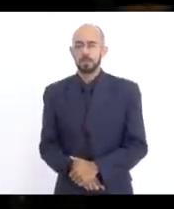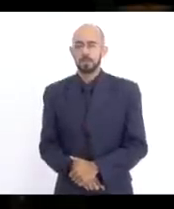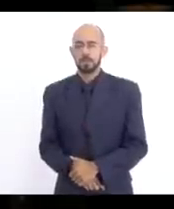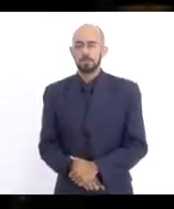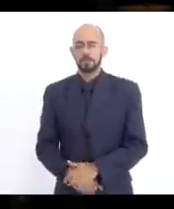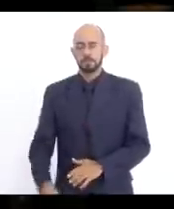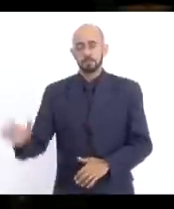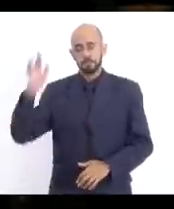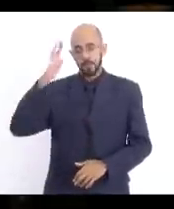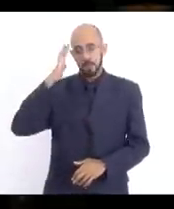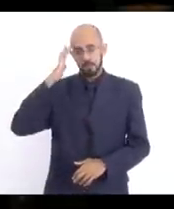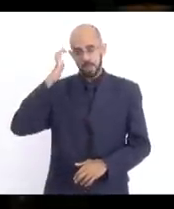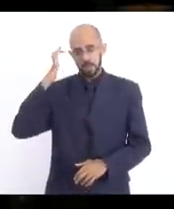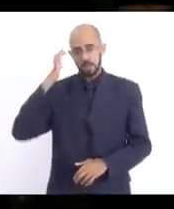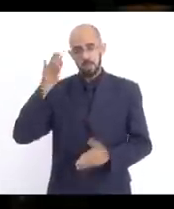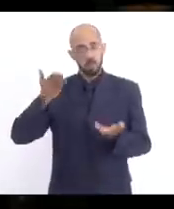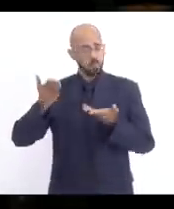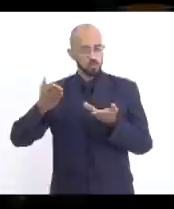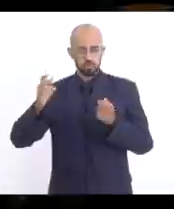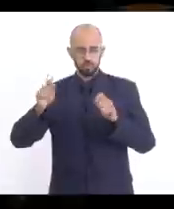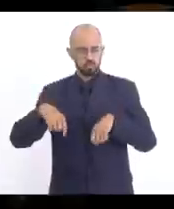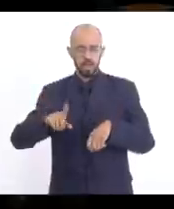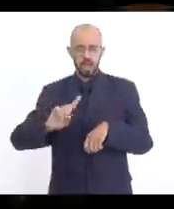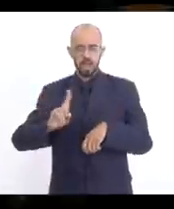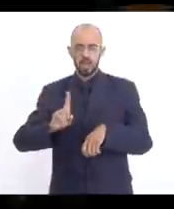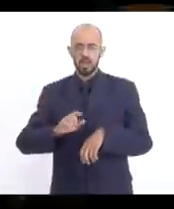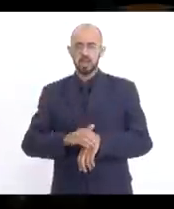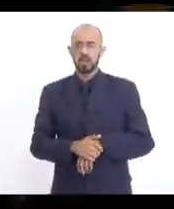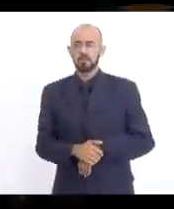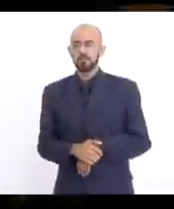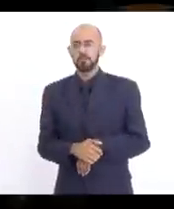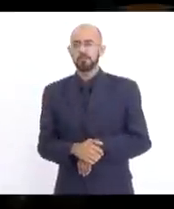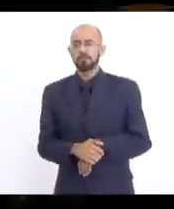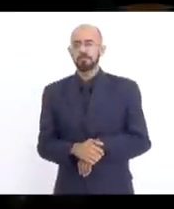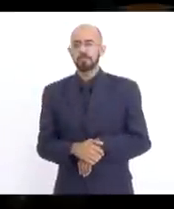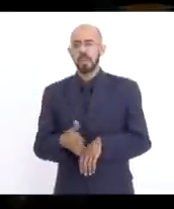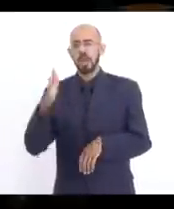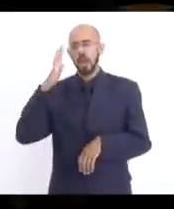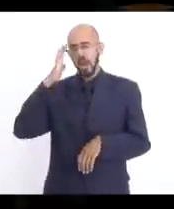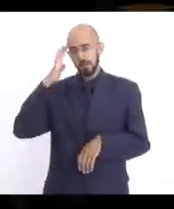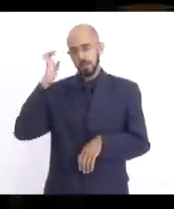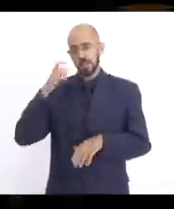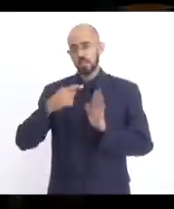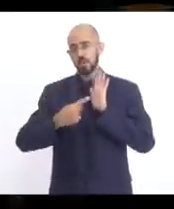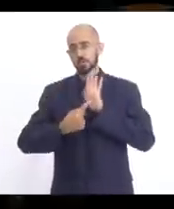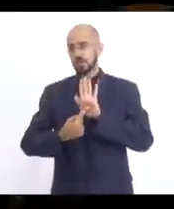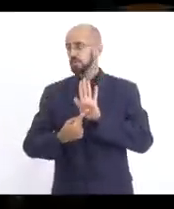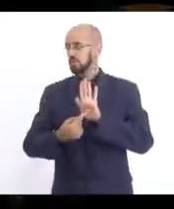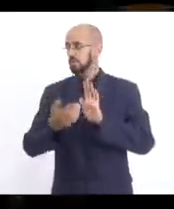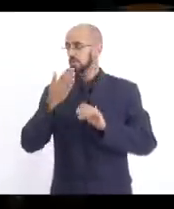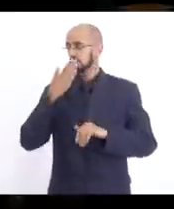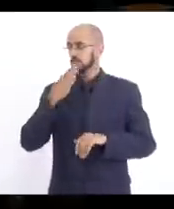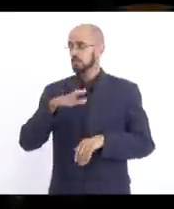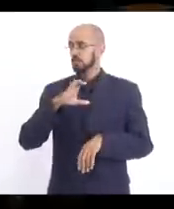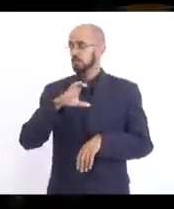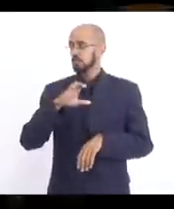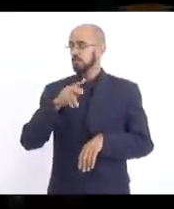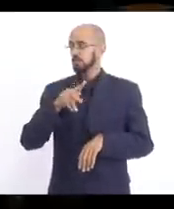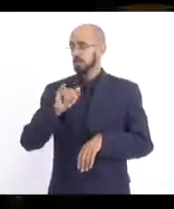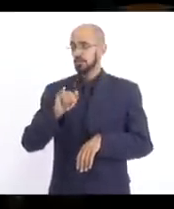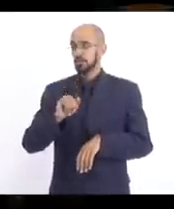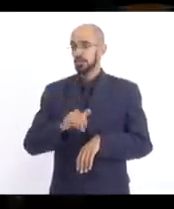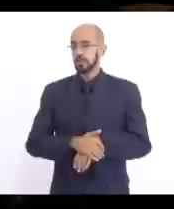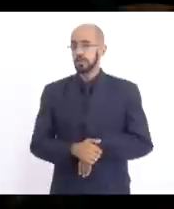Amanhã, hoje não dá tempo. Amanhã, eu apresento o pedido da CPI. Fica